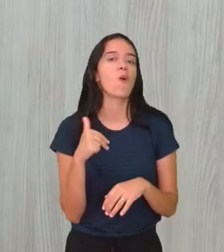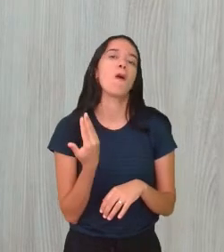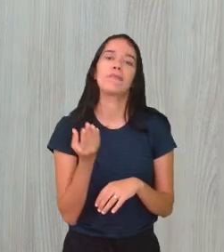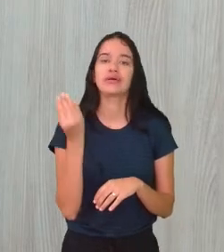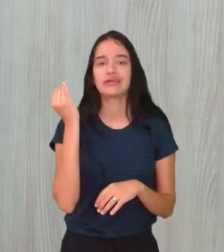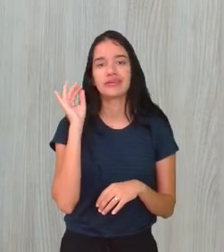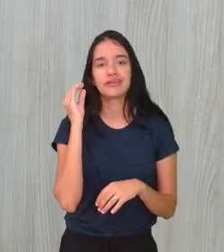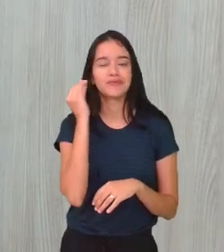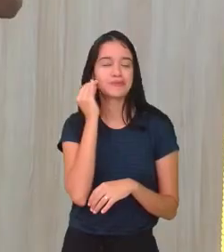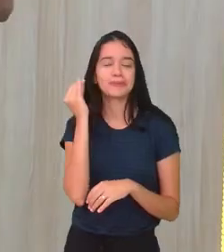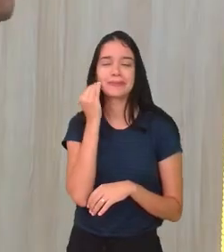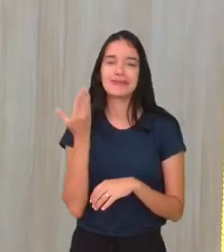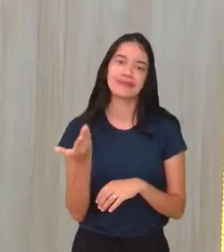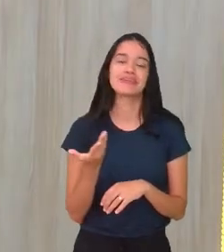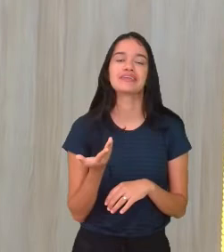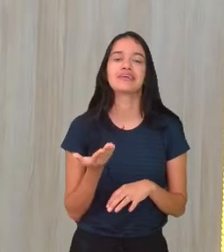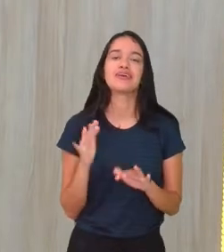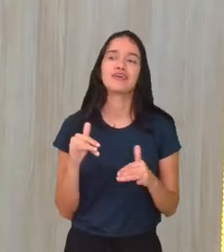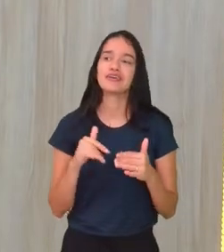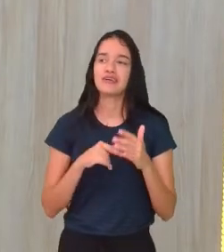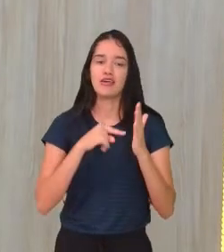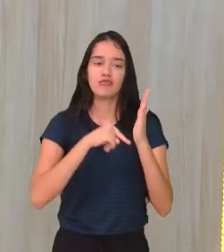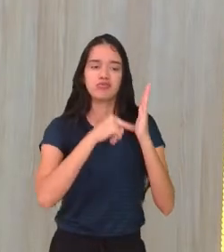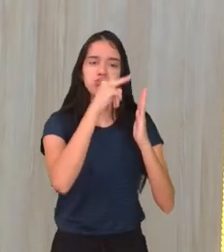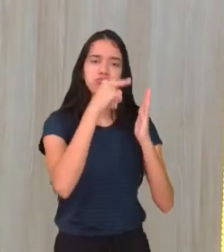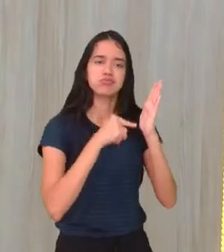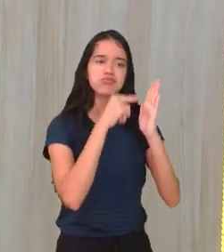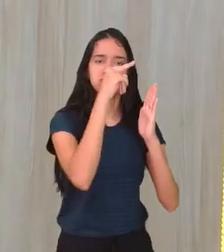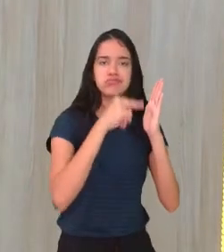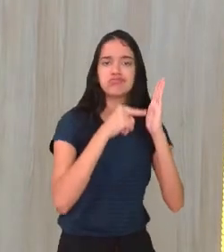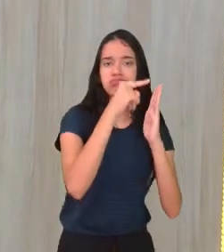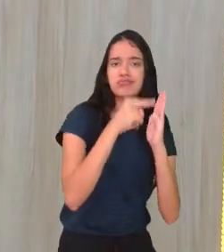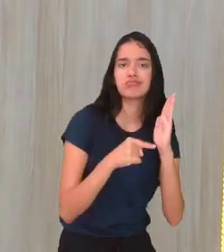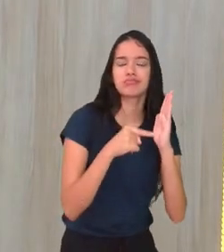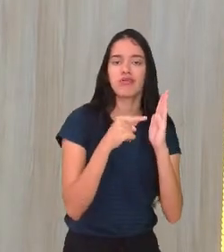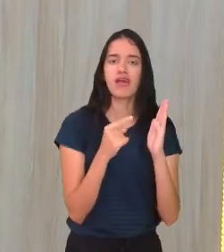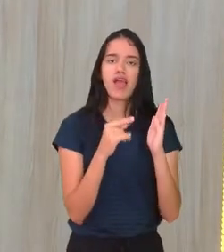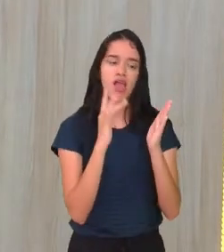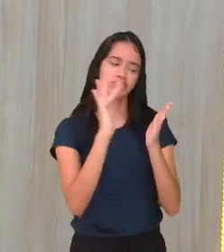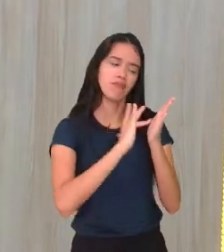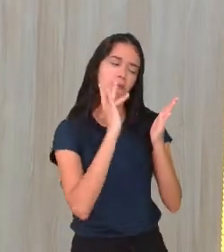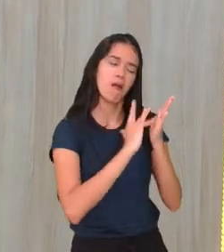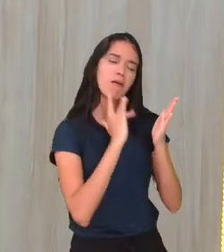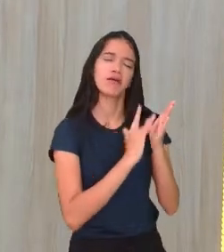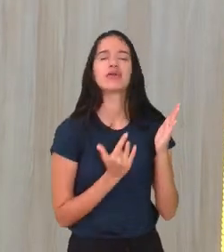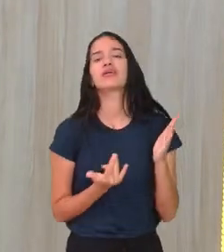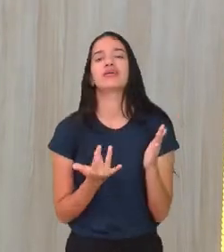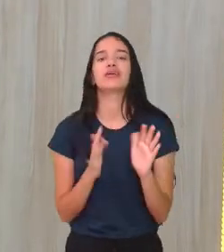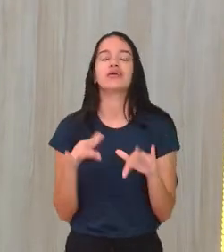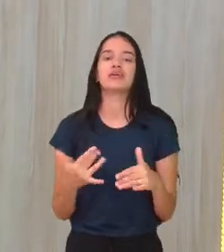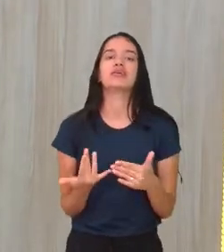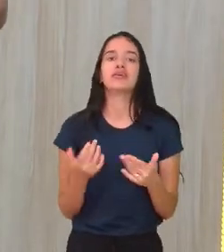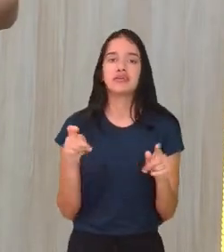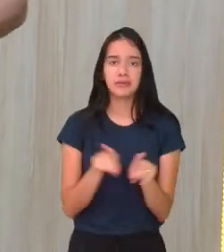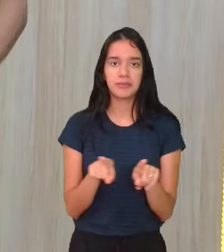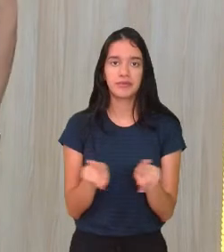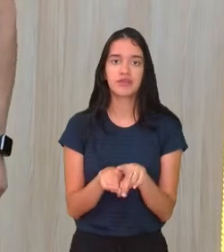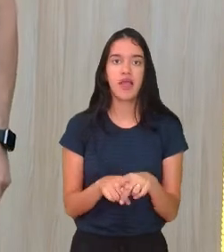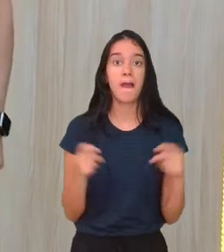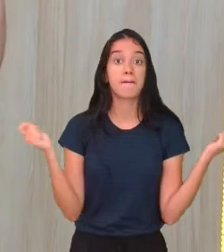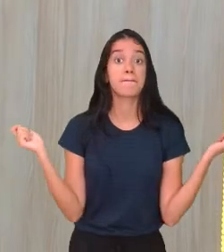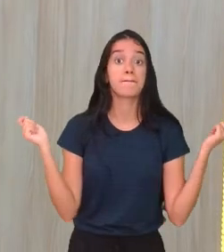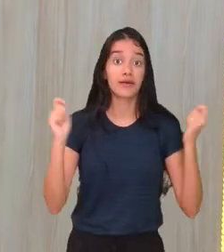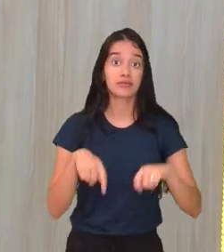tentei. Aí você risca, faz um M, faz um A, vira e mexe, para aumentar também as